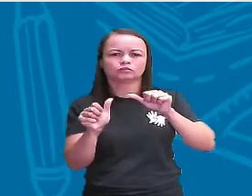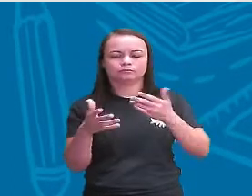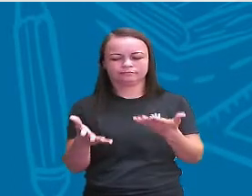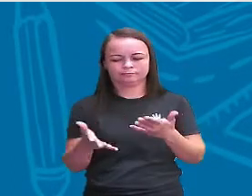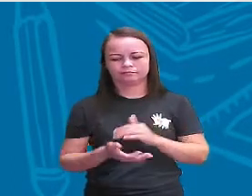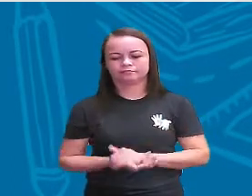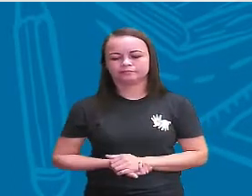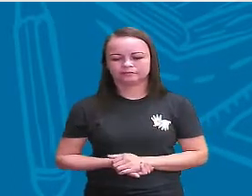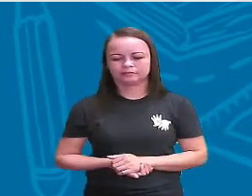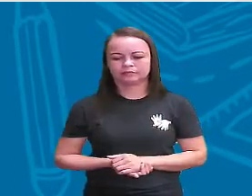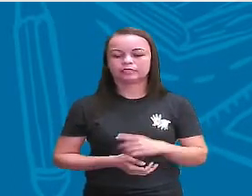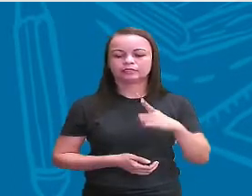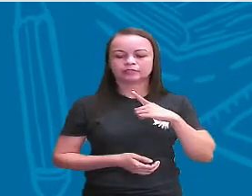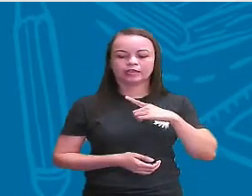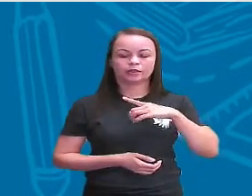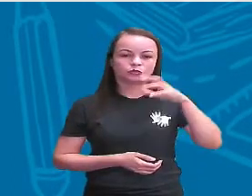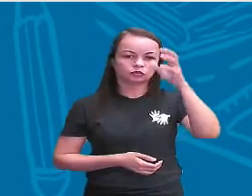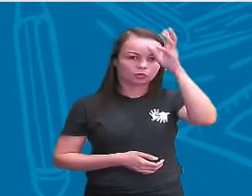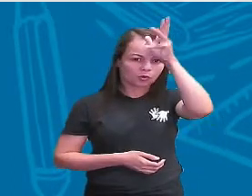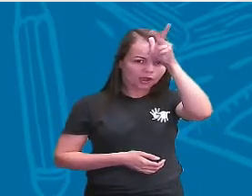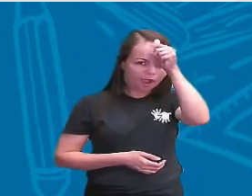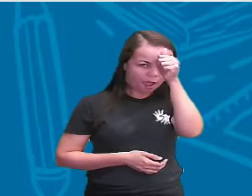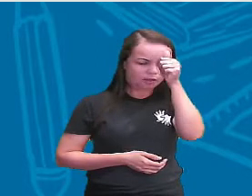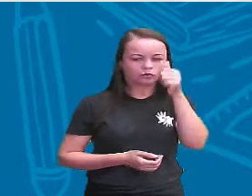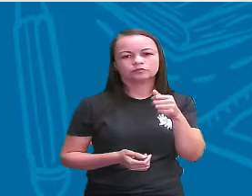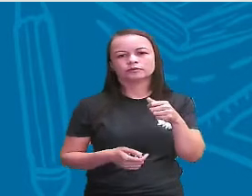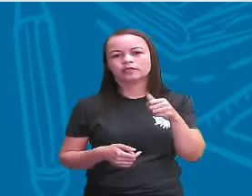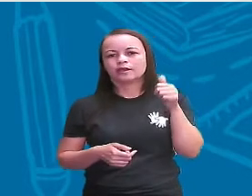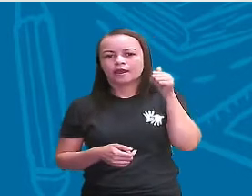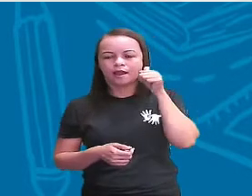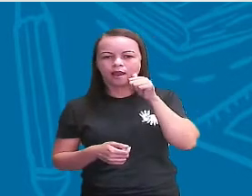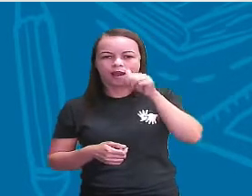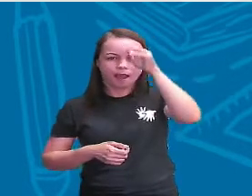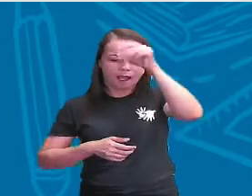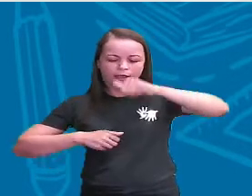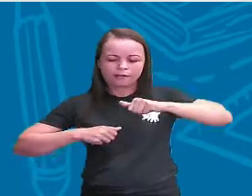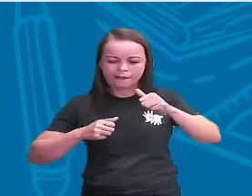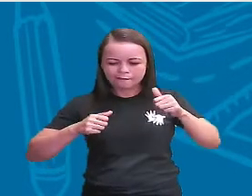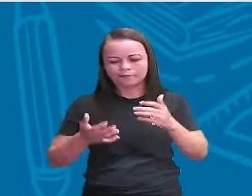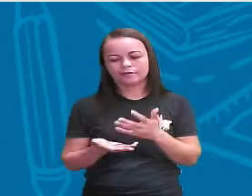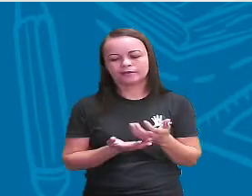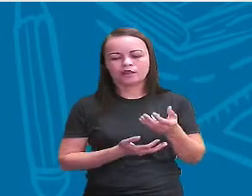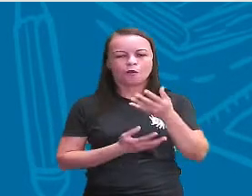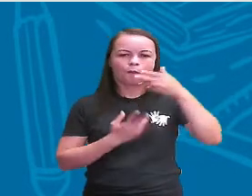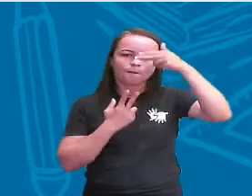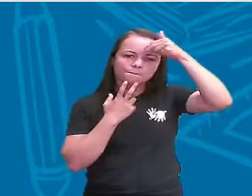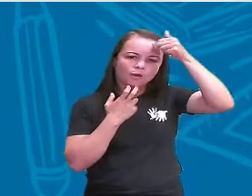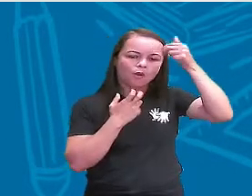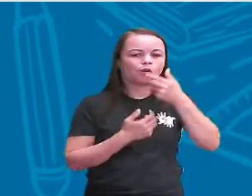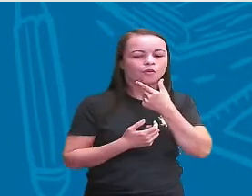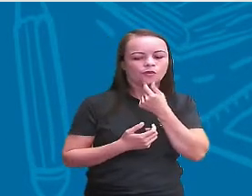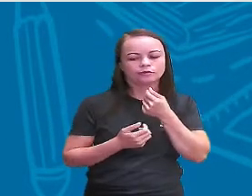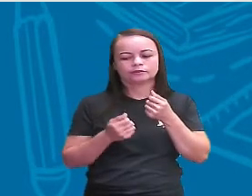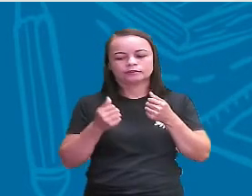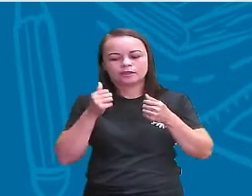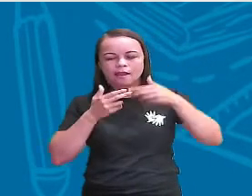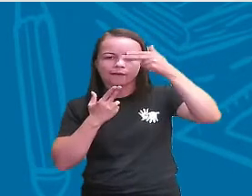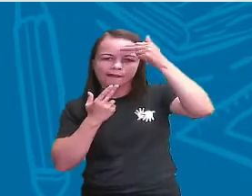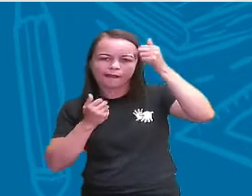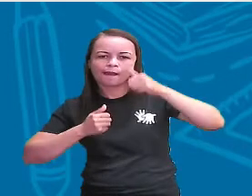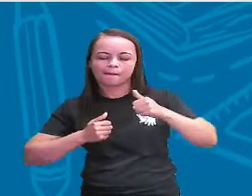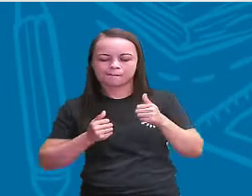Temos o galo, a galinha, o bode e a cabra, o boi e a